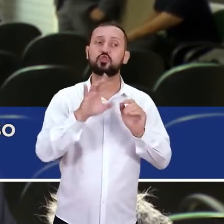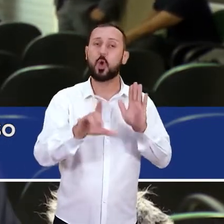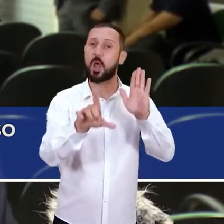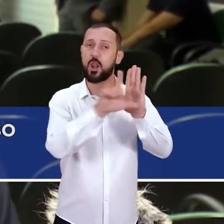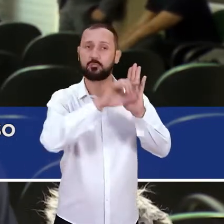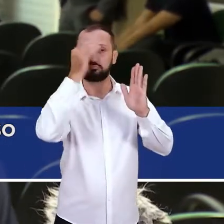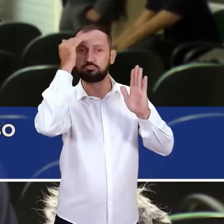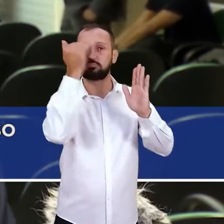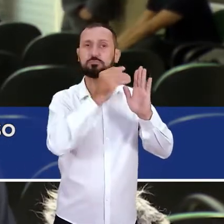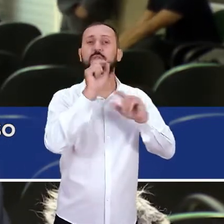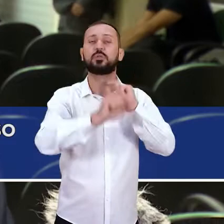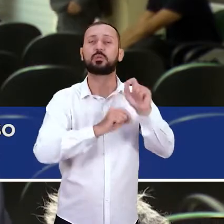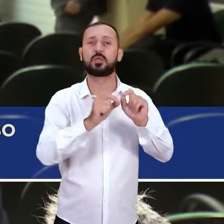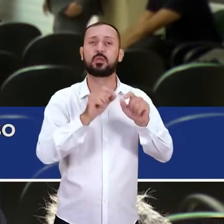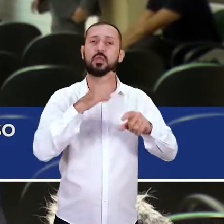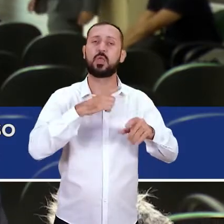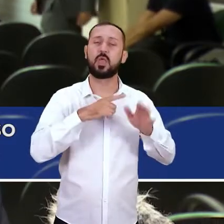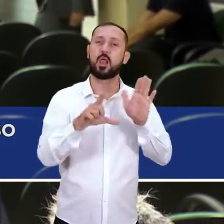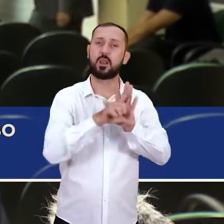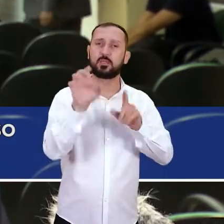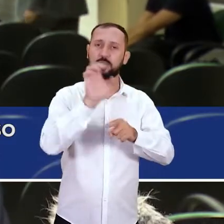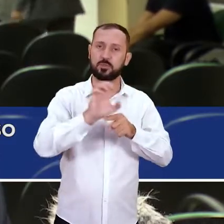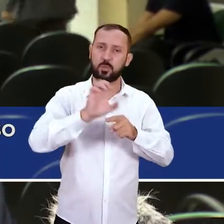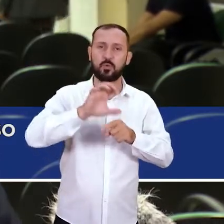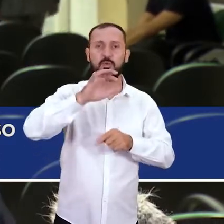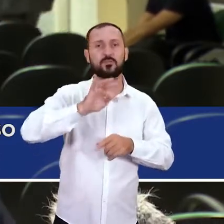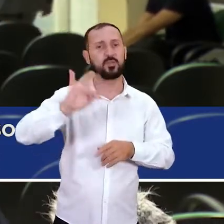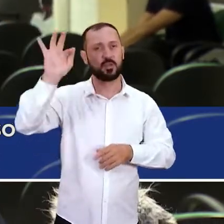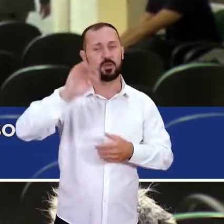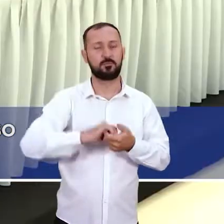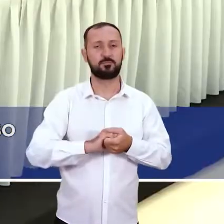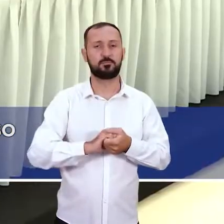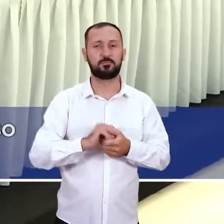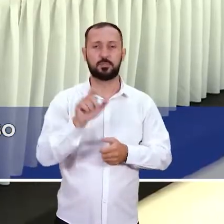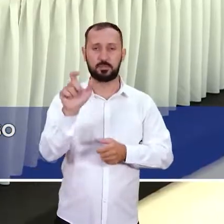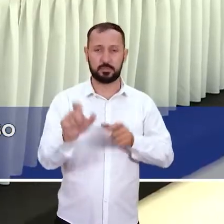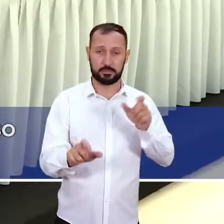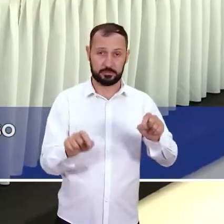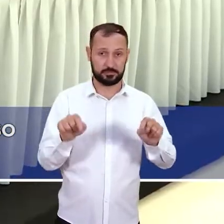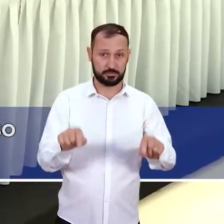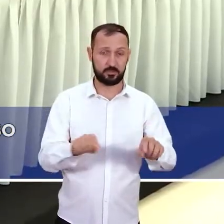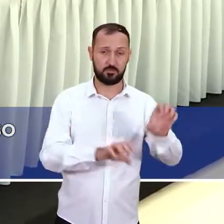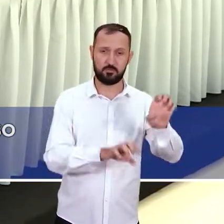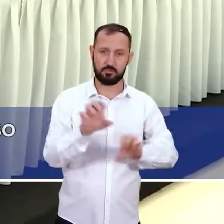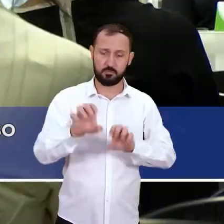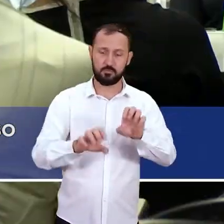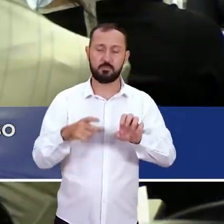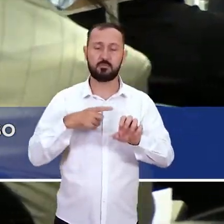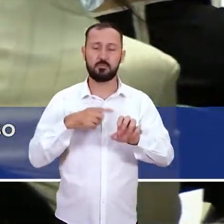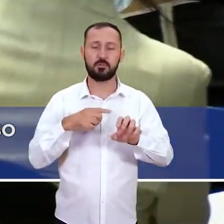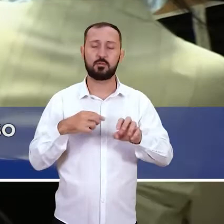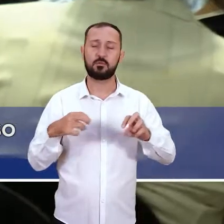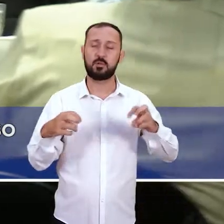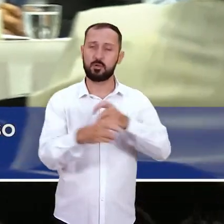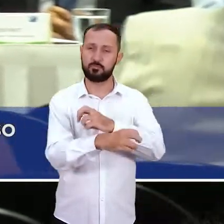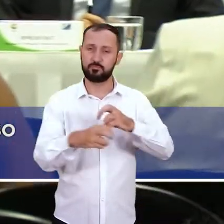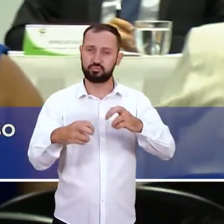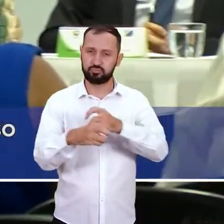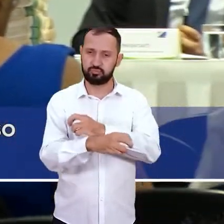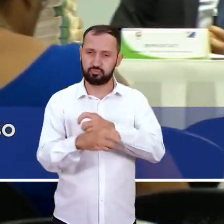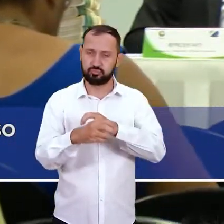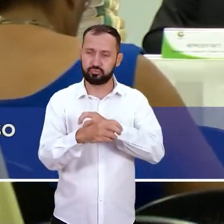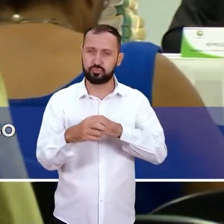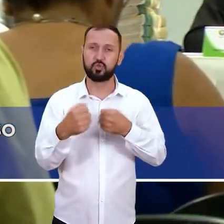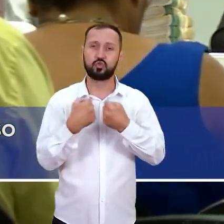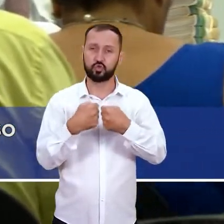favor, apenas precisam respeitar a lei, que tanto a lei estadual como a lei federal. Os representantes das empresas prestadoras de serviço